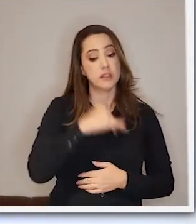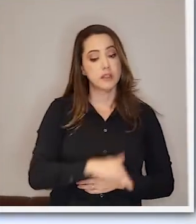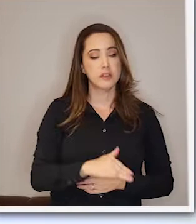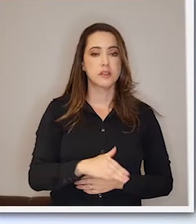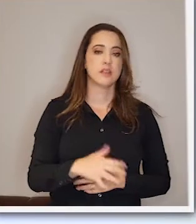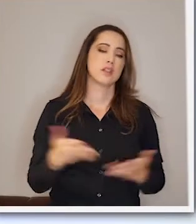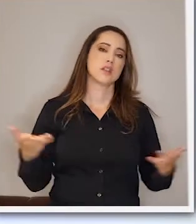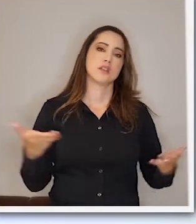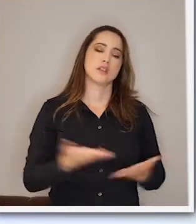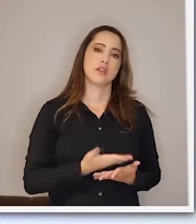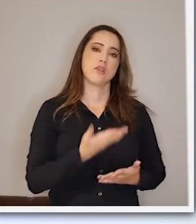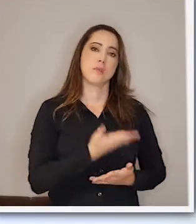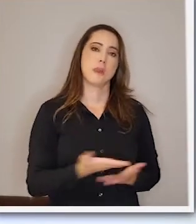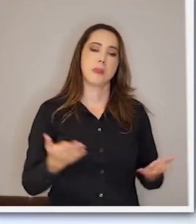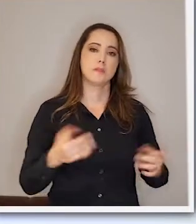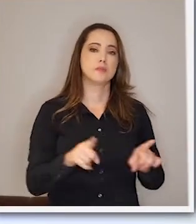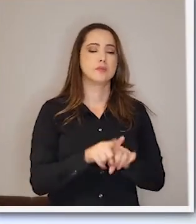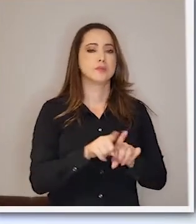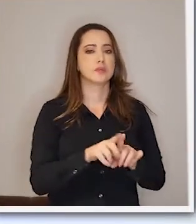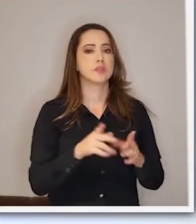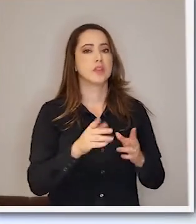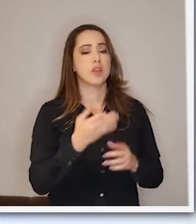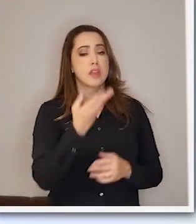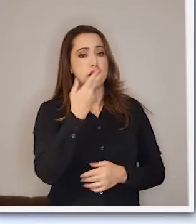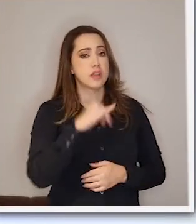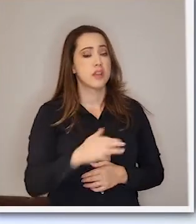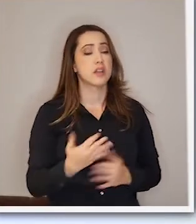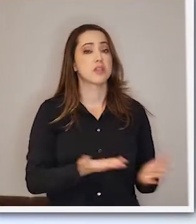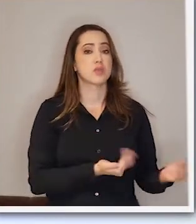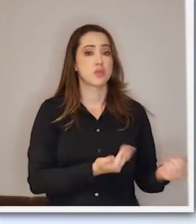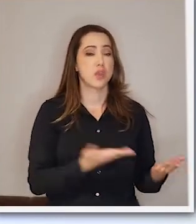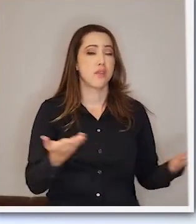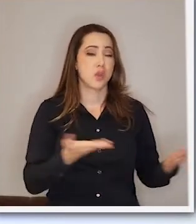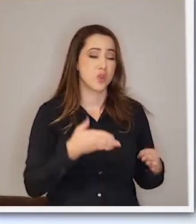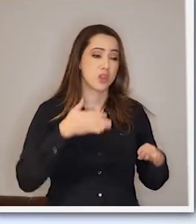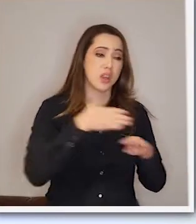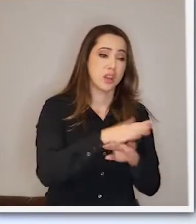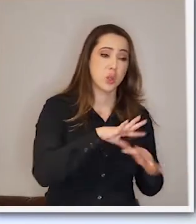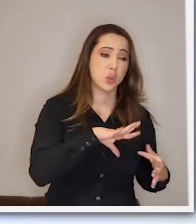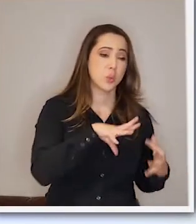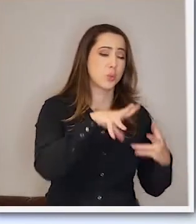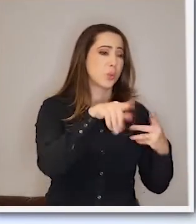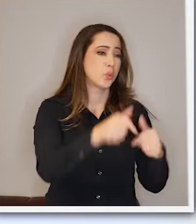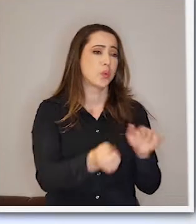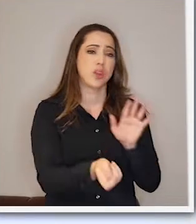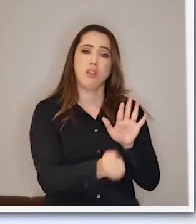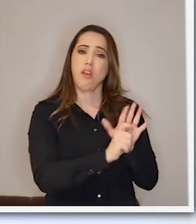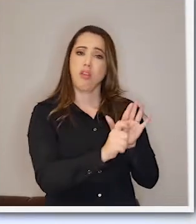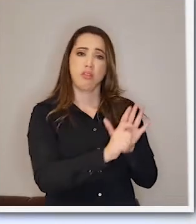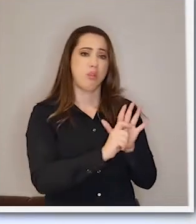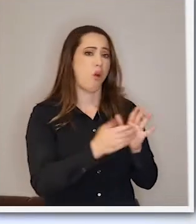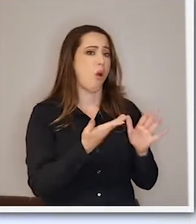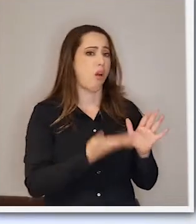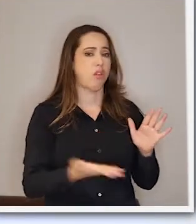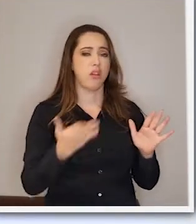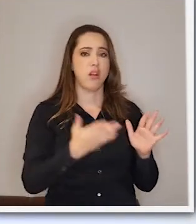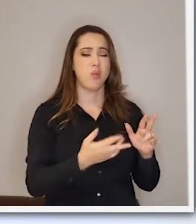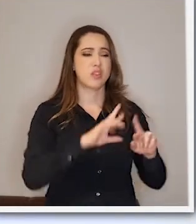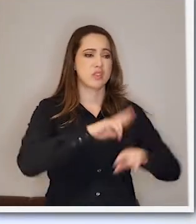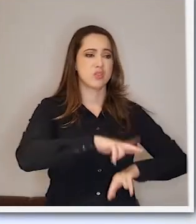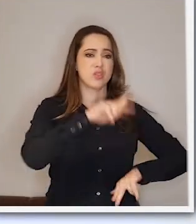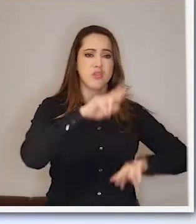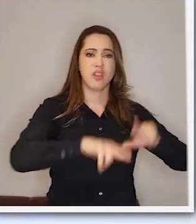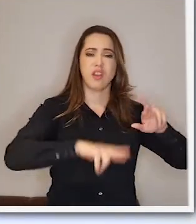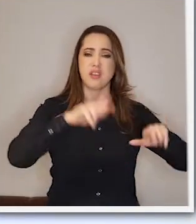essa criança, como você colocou hoje, a criança, o adolescente, os jovens que se envolvem com esses